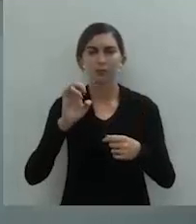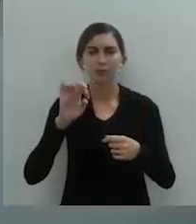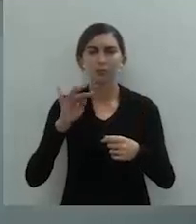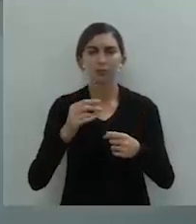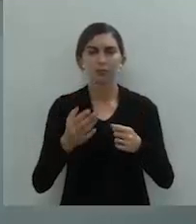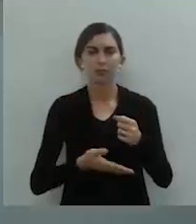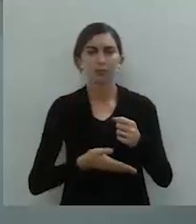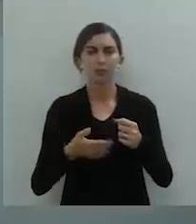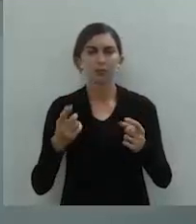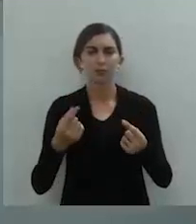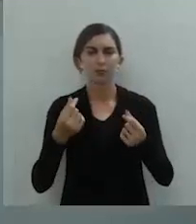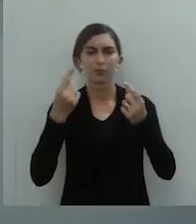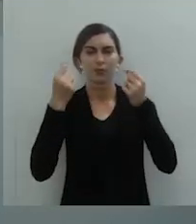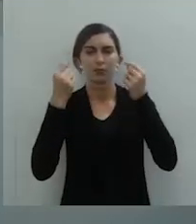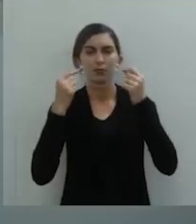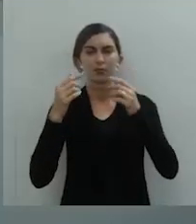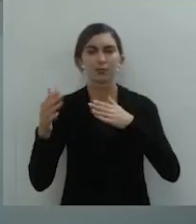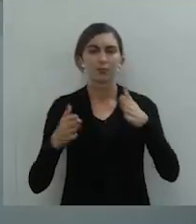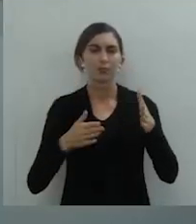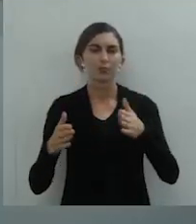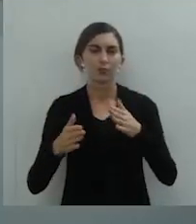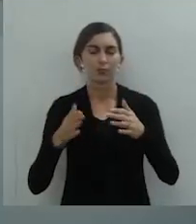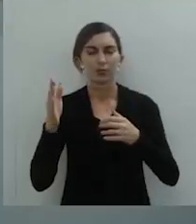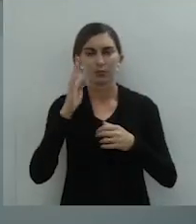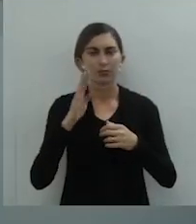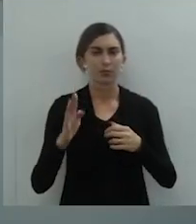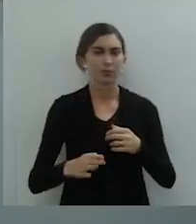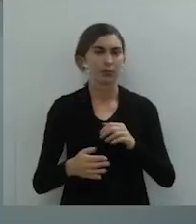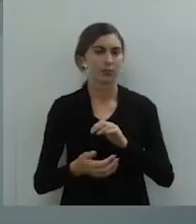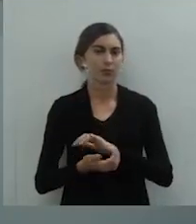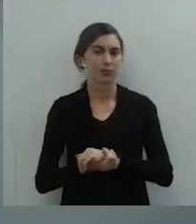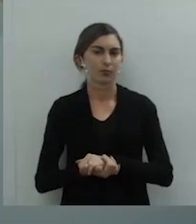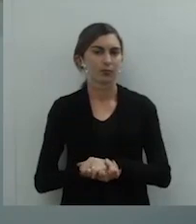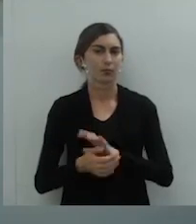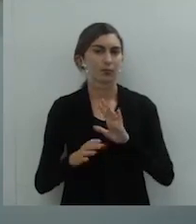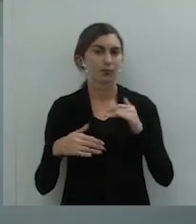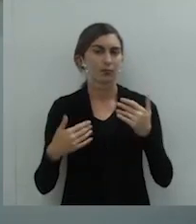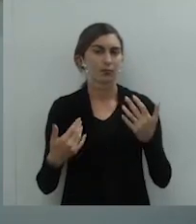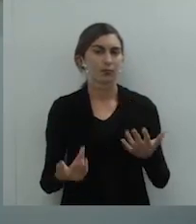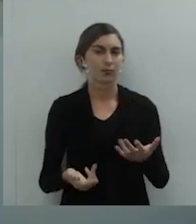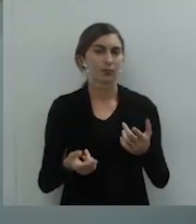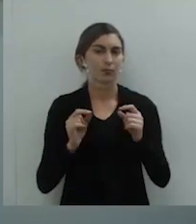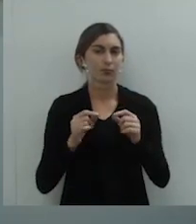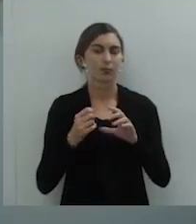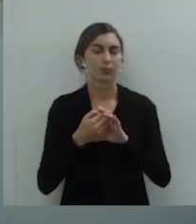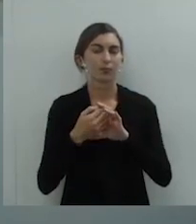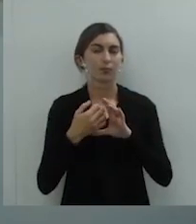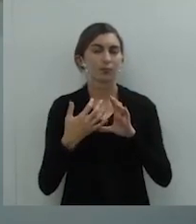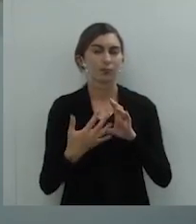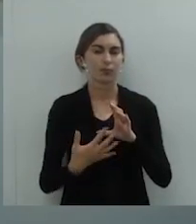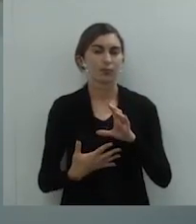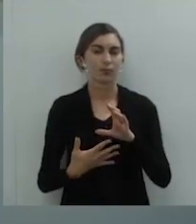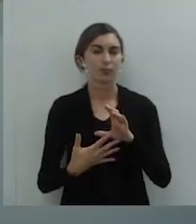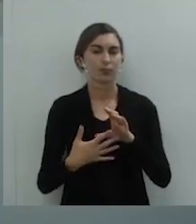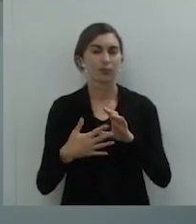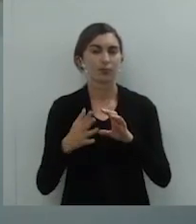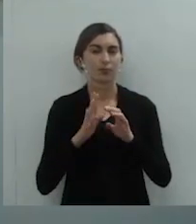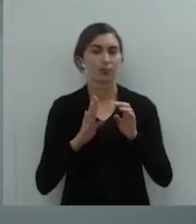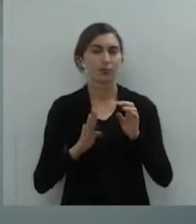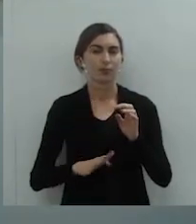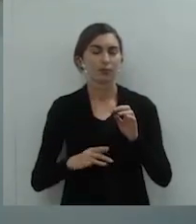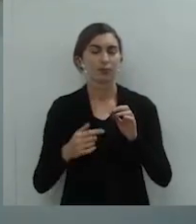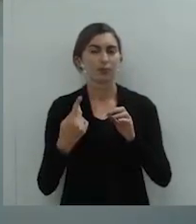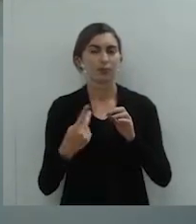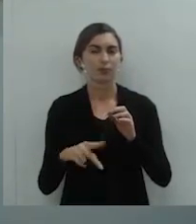base econômica desse período no Brasil colônia. Então, o que caracterizou no Brasil